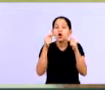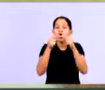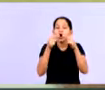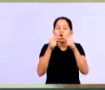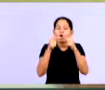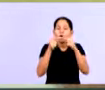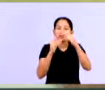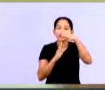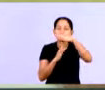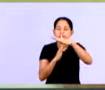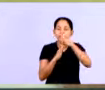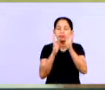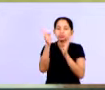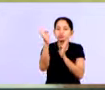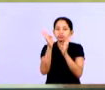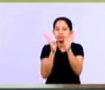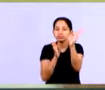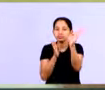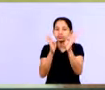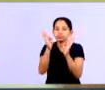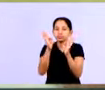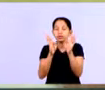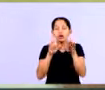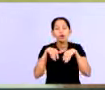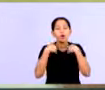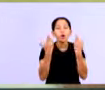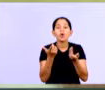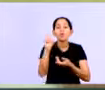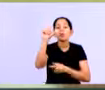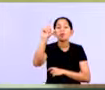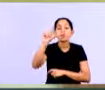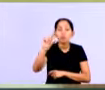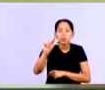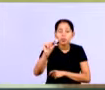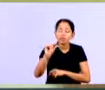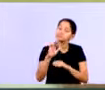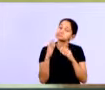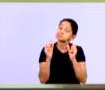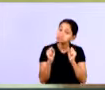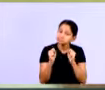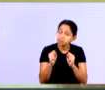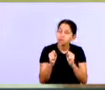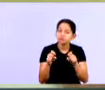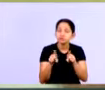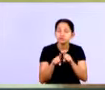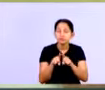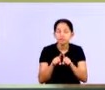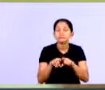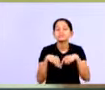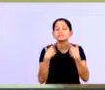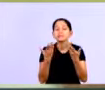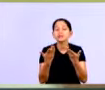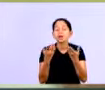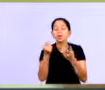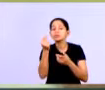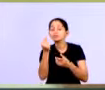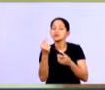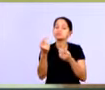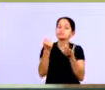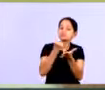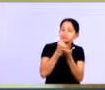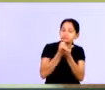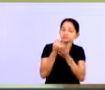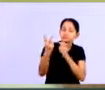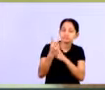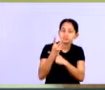o capital próprio ou capital de terceiro ou menor taxa de juros para financiar o negócio. Né? Ela trouxe um conceito bem legal para a